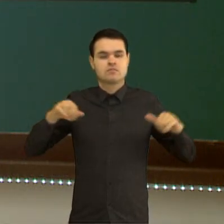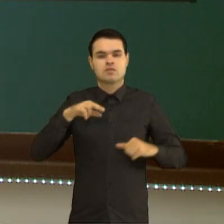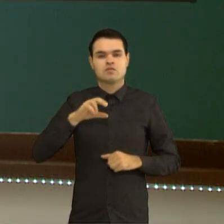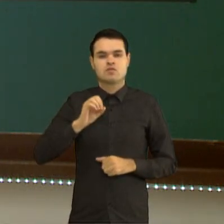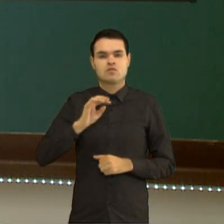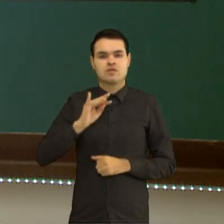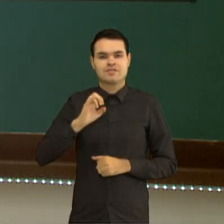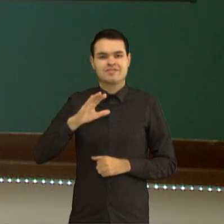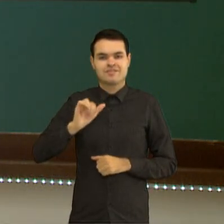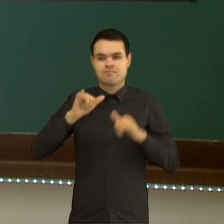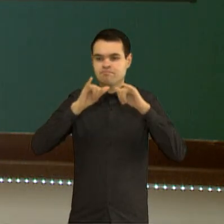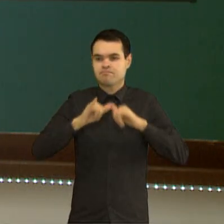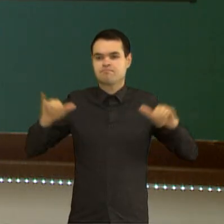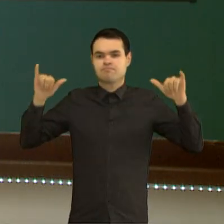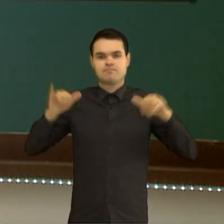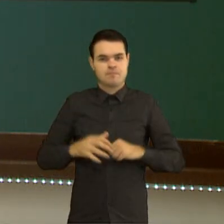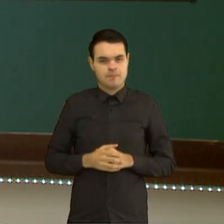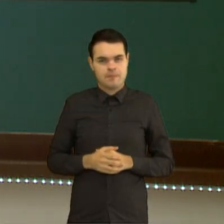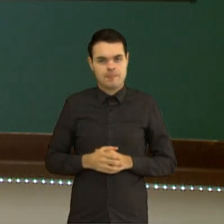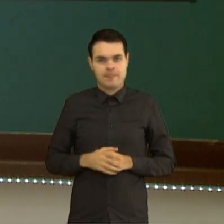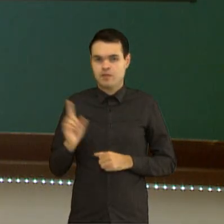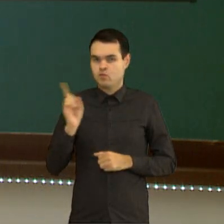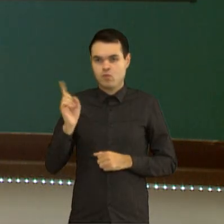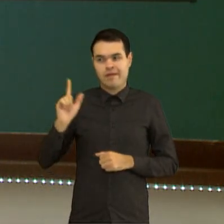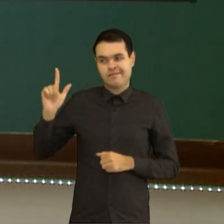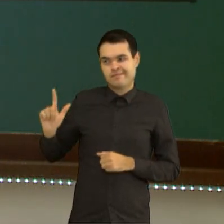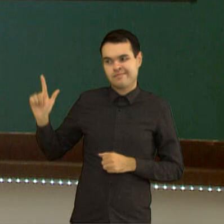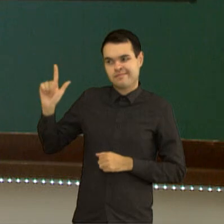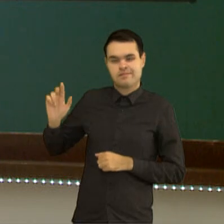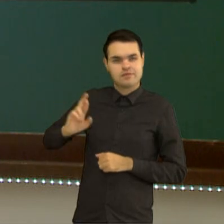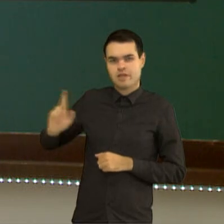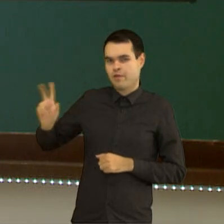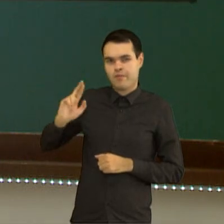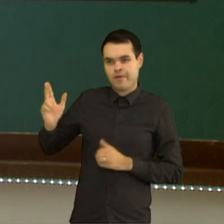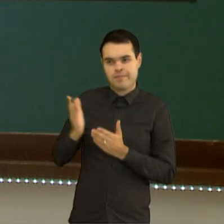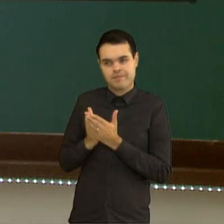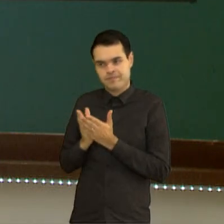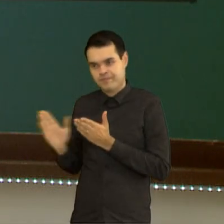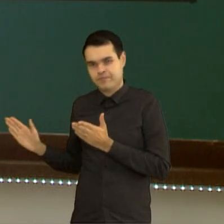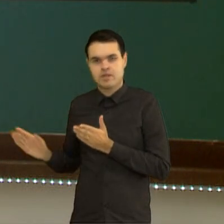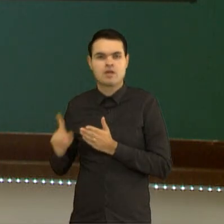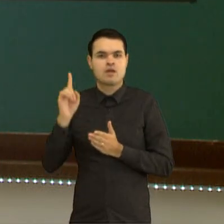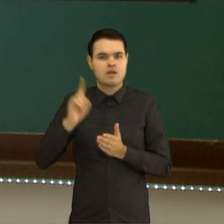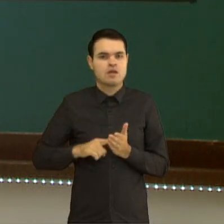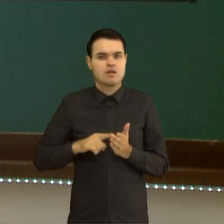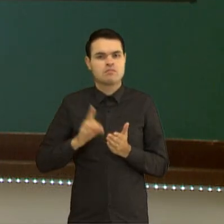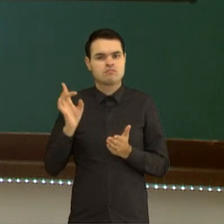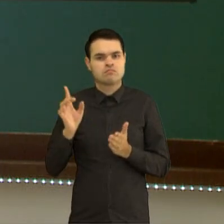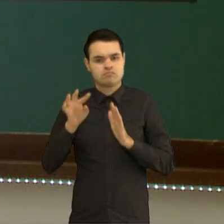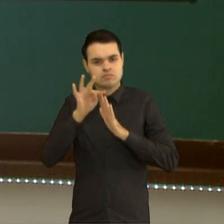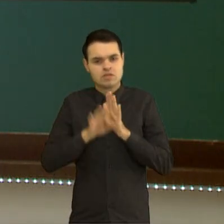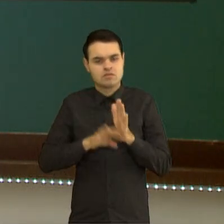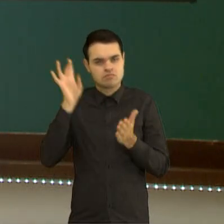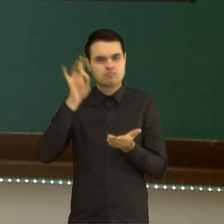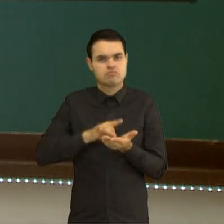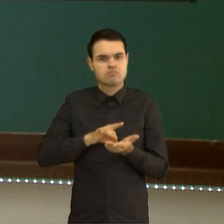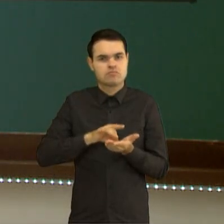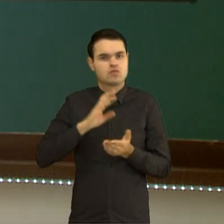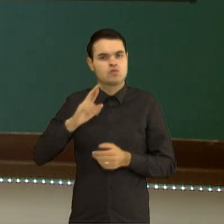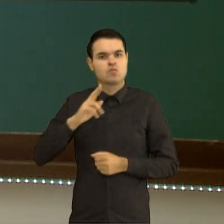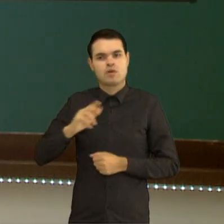é um gênero textual jornalístico e não literário, ou seja, é um texto verídico, verdadeiro, não faz parte